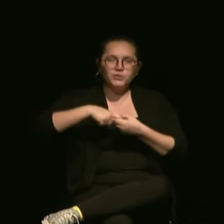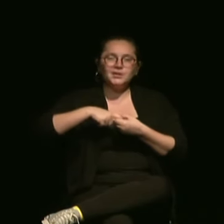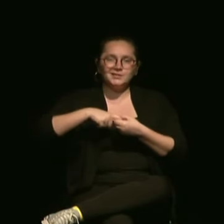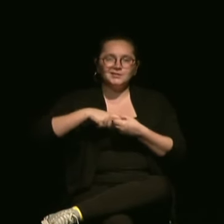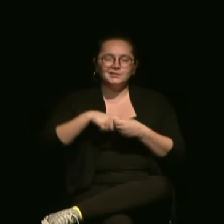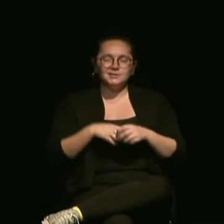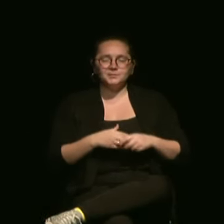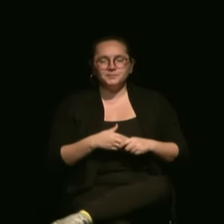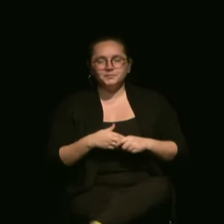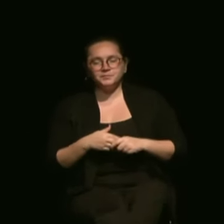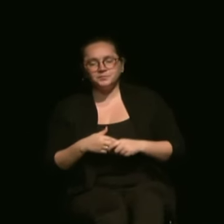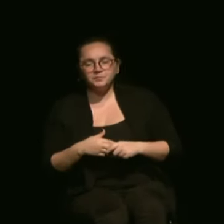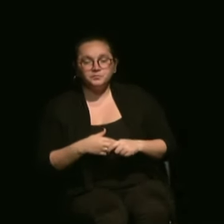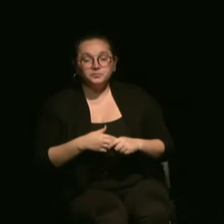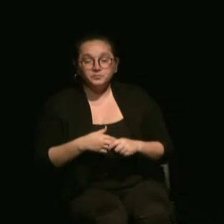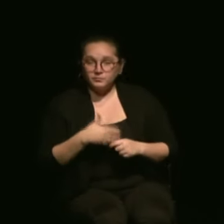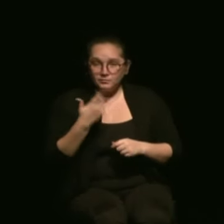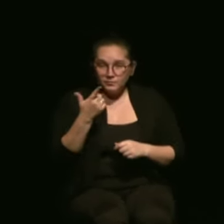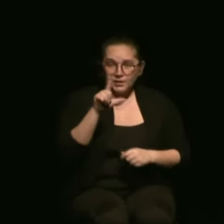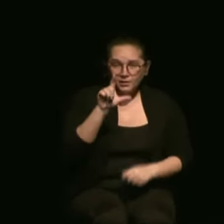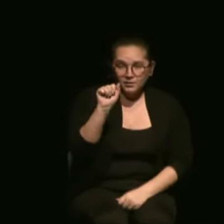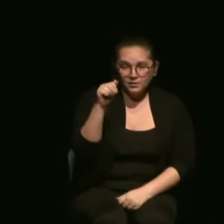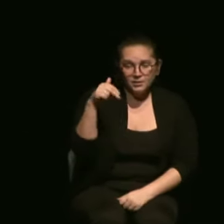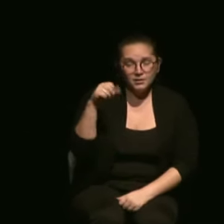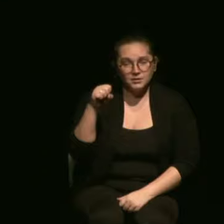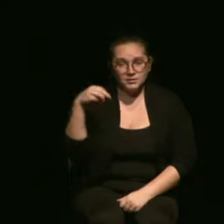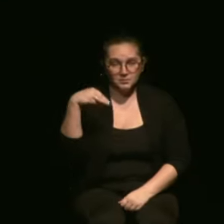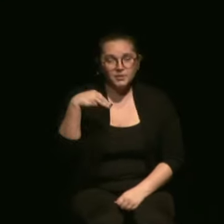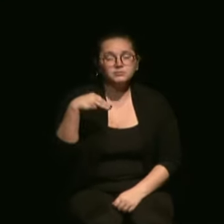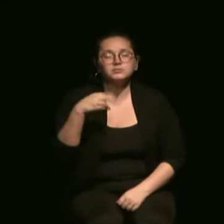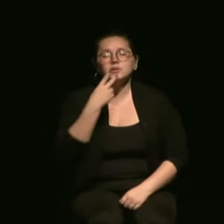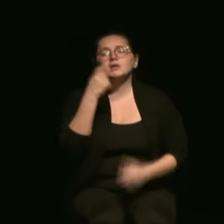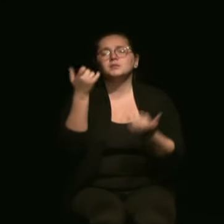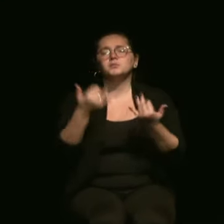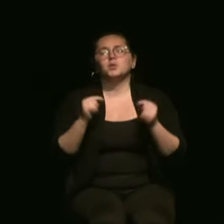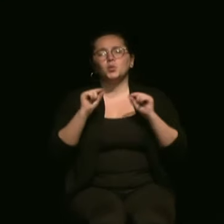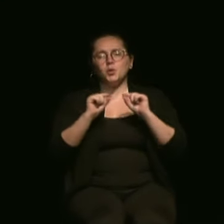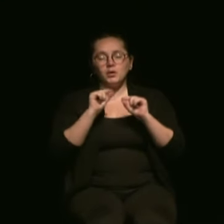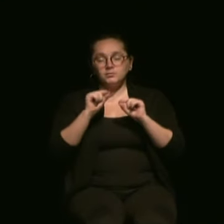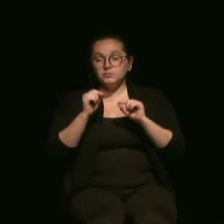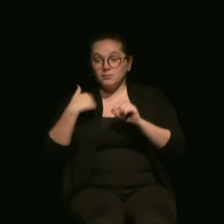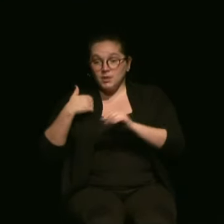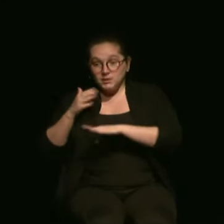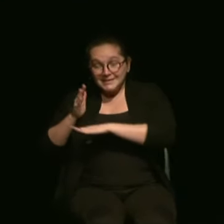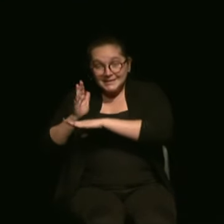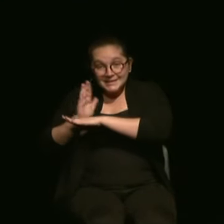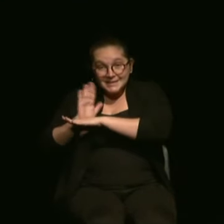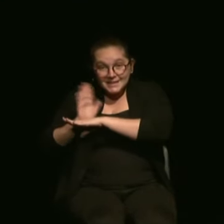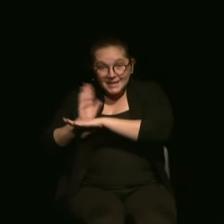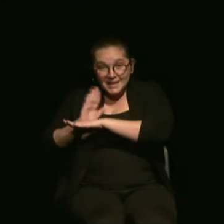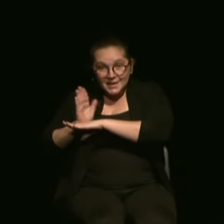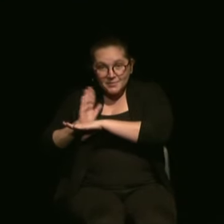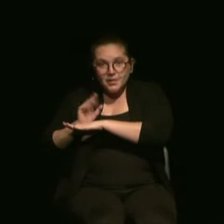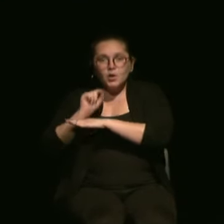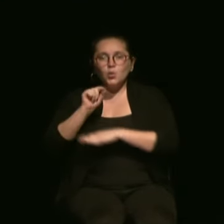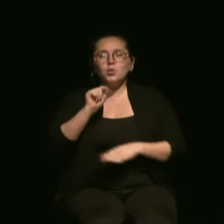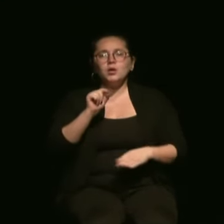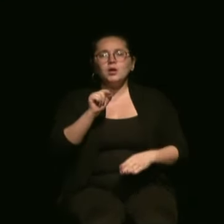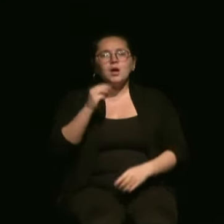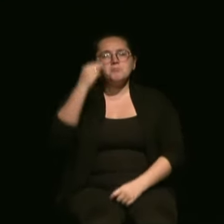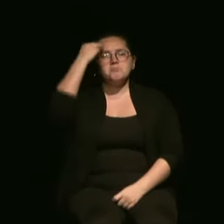A ponto do Lanzmann dizer que o cinema dele, ao contrário do que todo mundo acha, é contra a